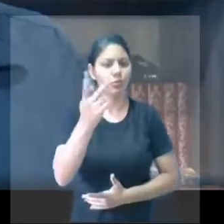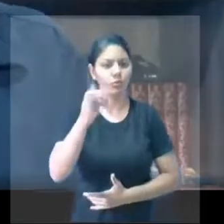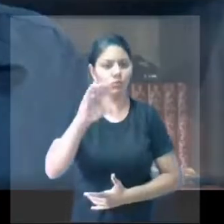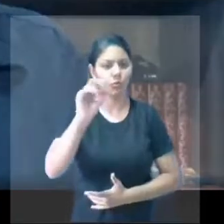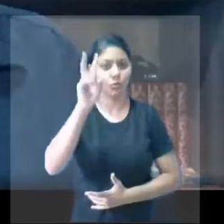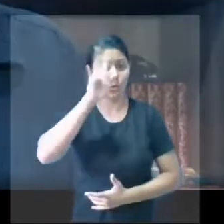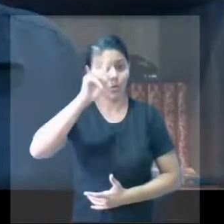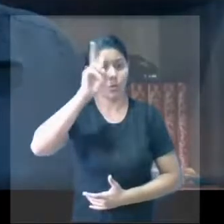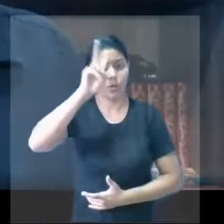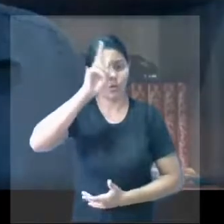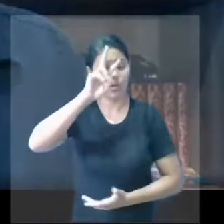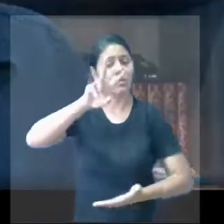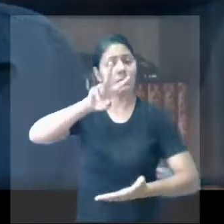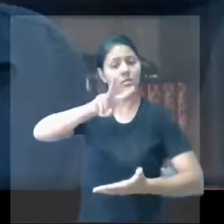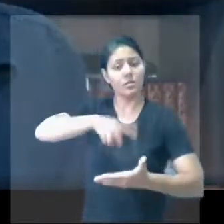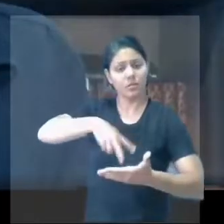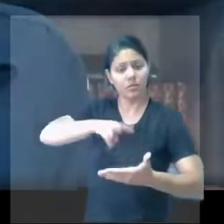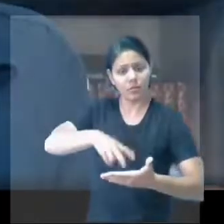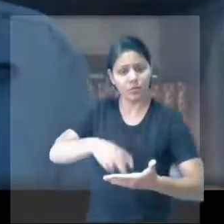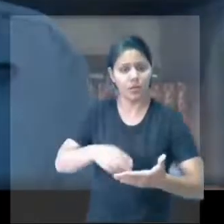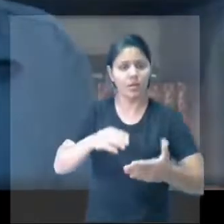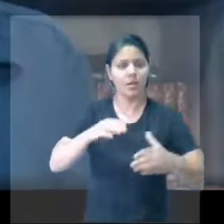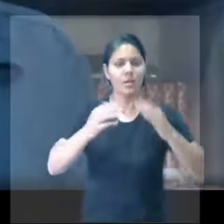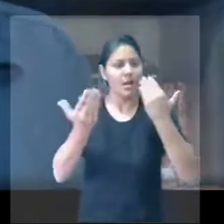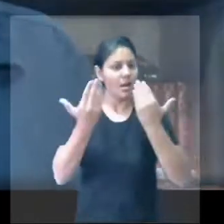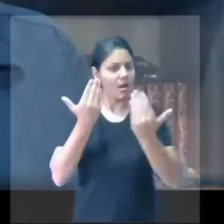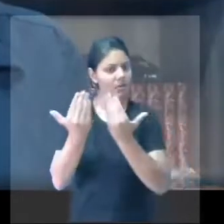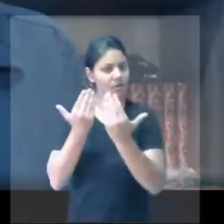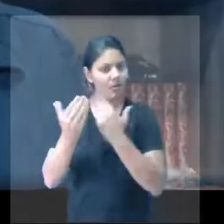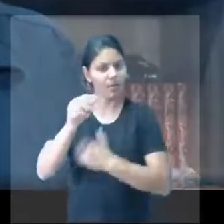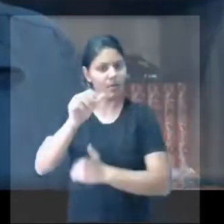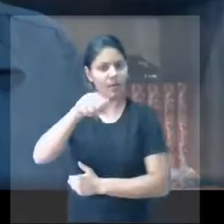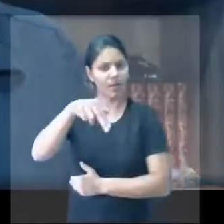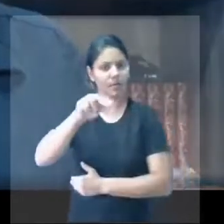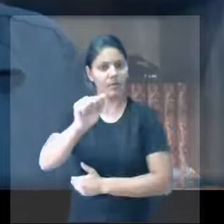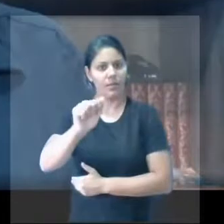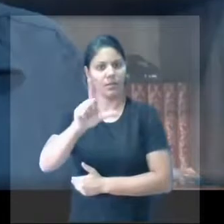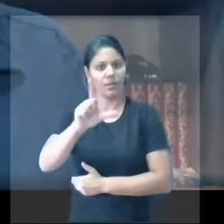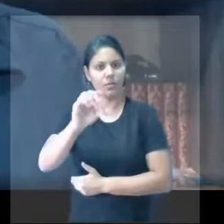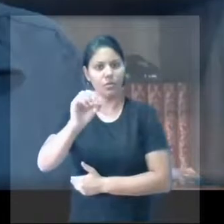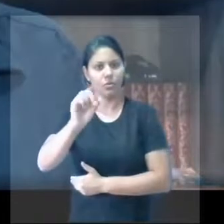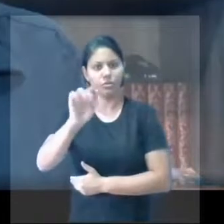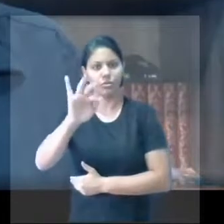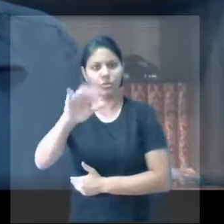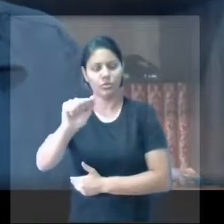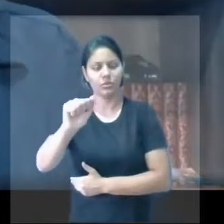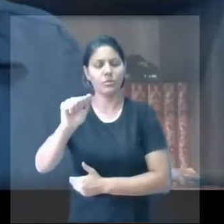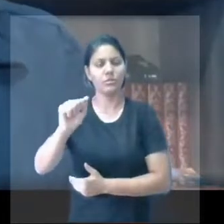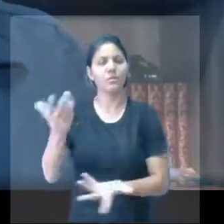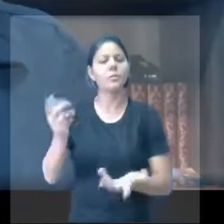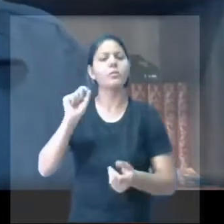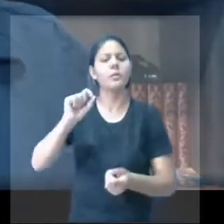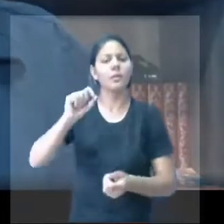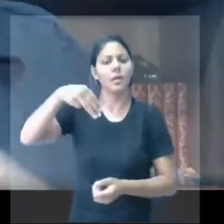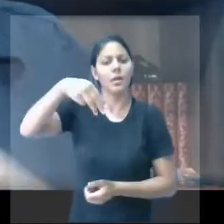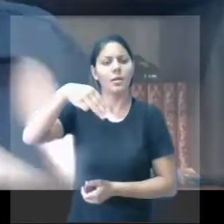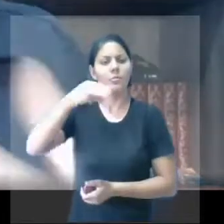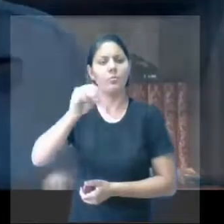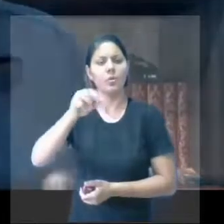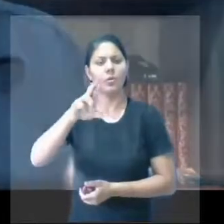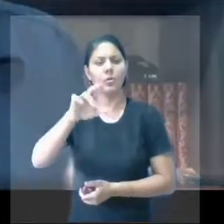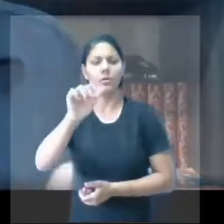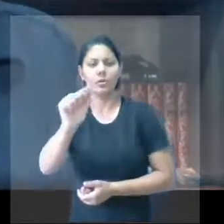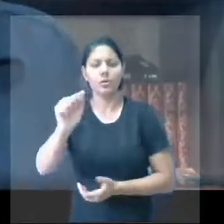uma leitura que você pode fazer em termos de analogia, buscando verificar uma moral naquela obra. Há formas